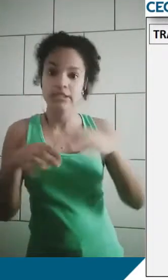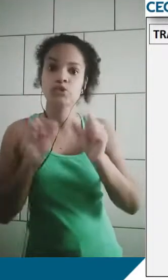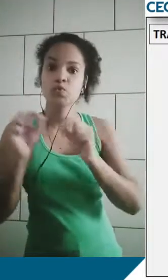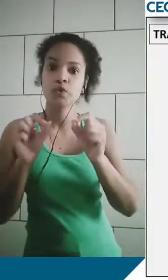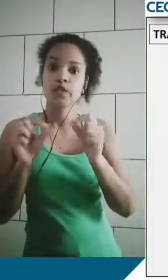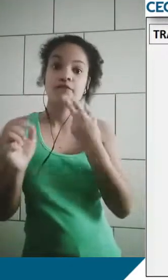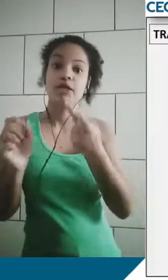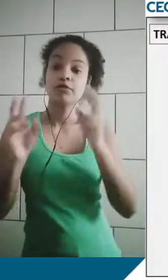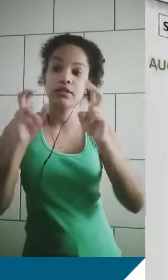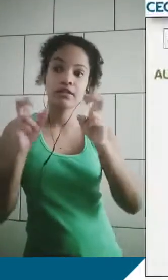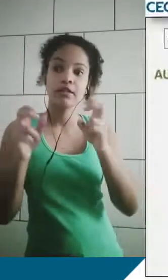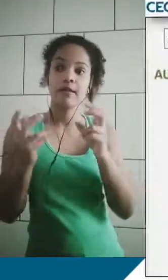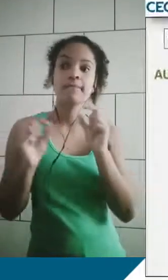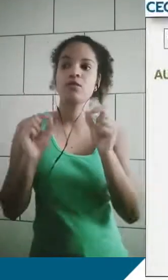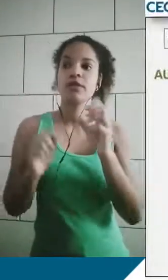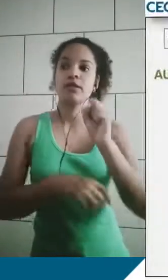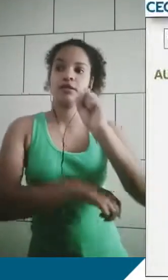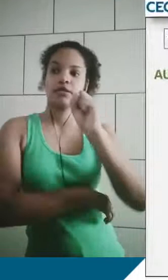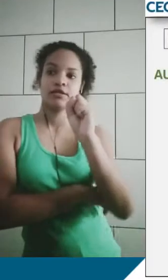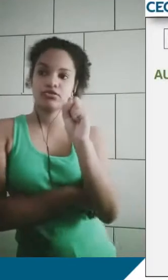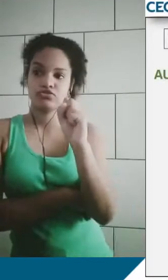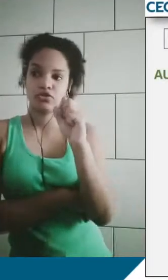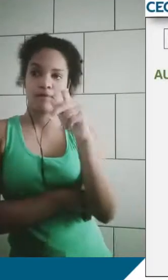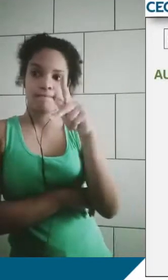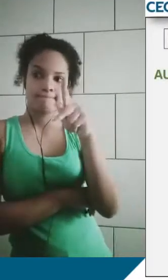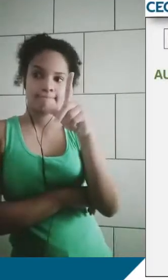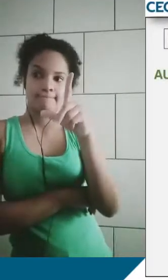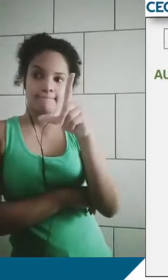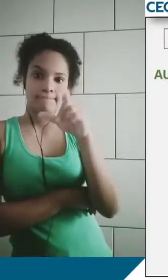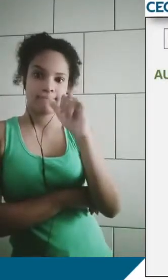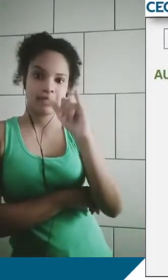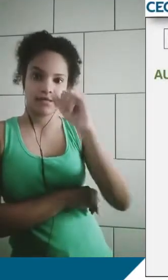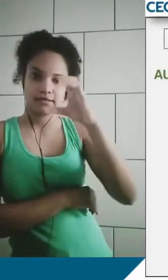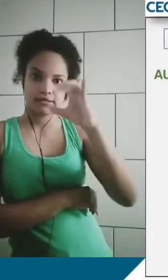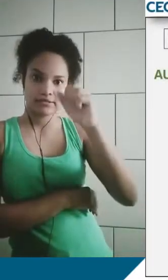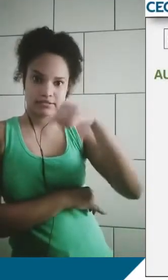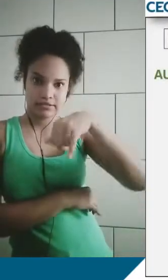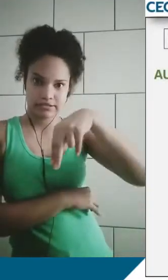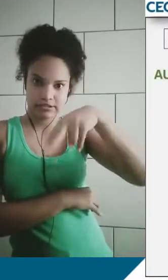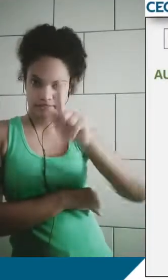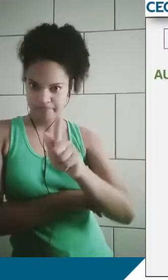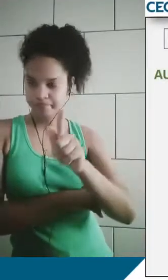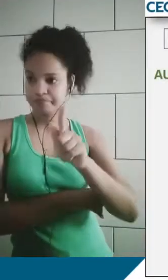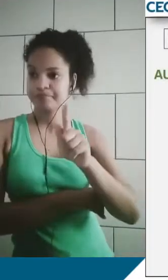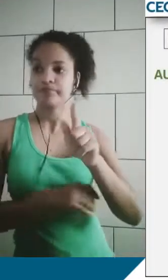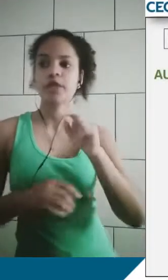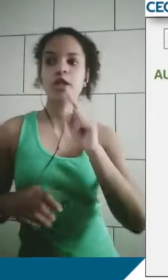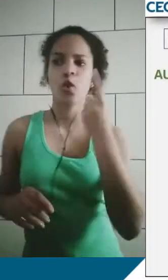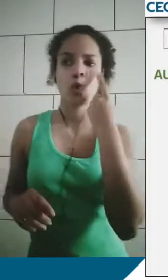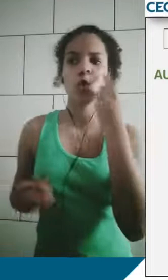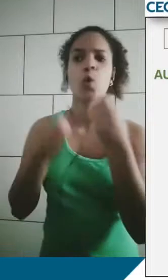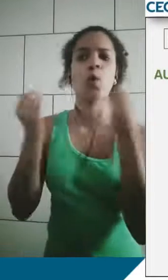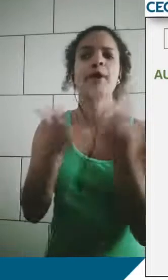chamado splicing. Para a gente entender esse fenômeno, vamos considerar essa sequência como uma